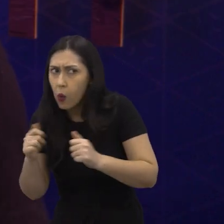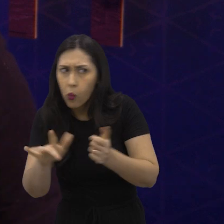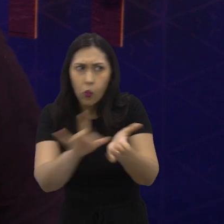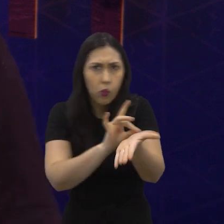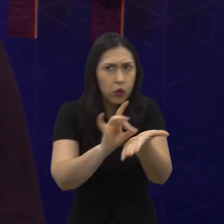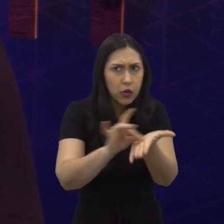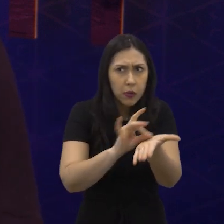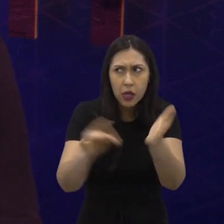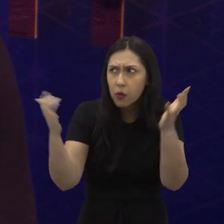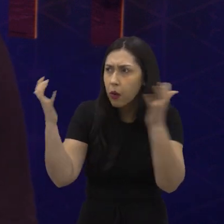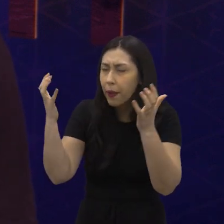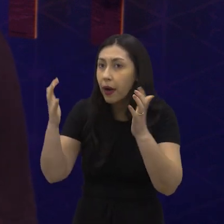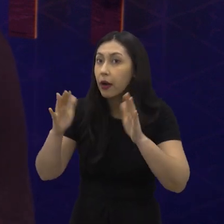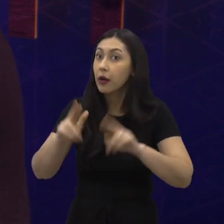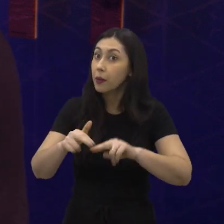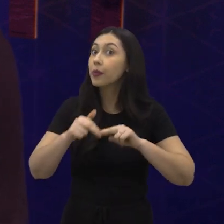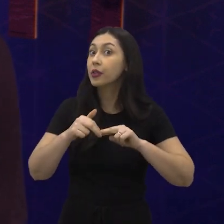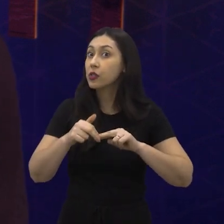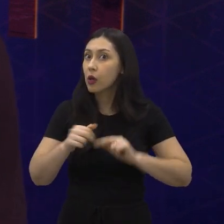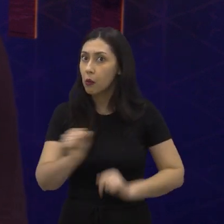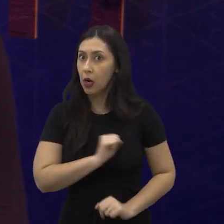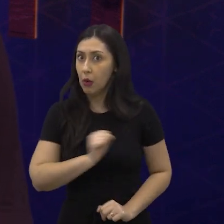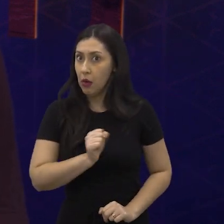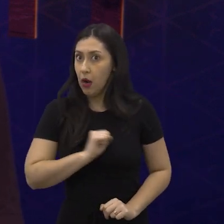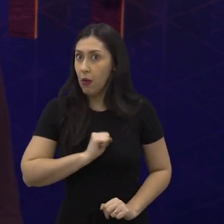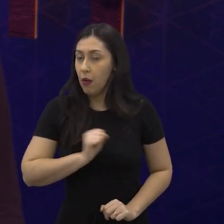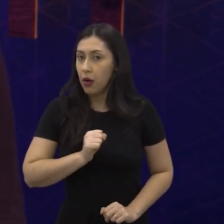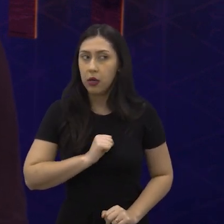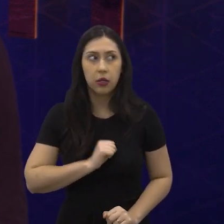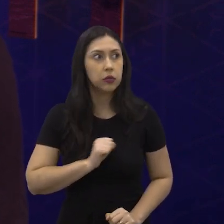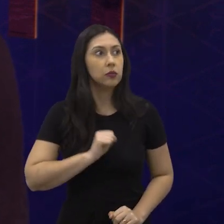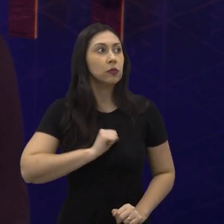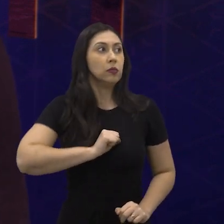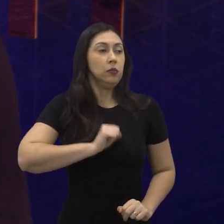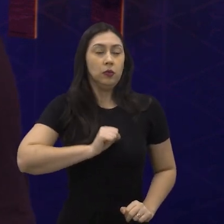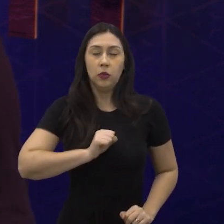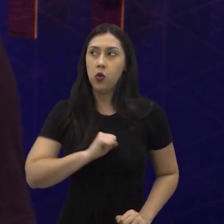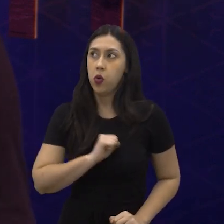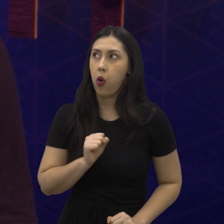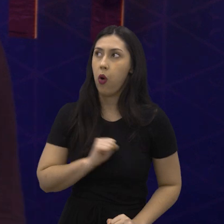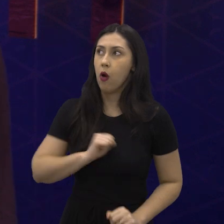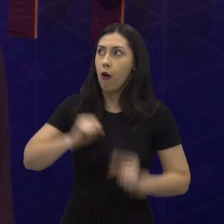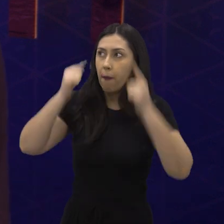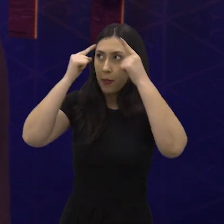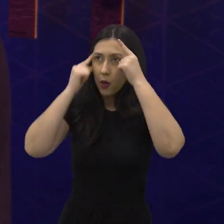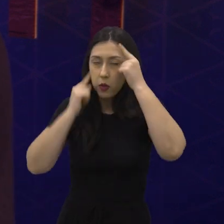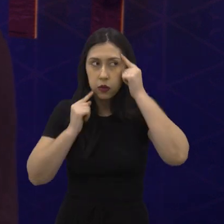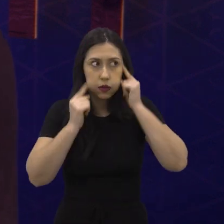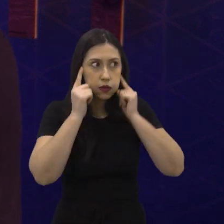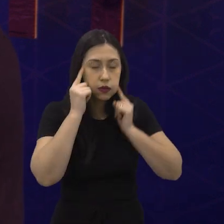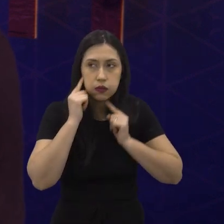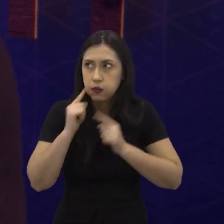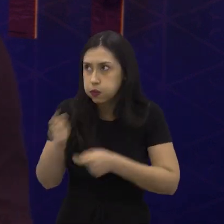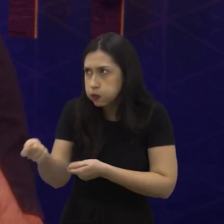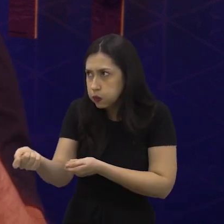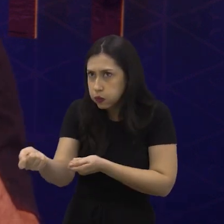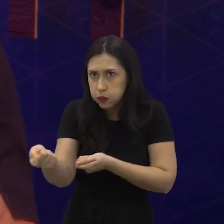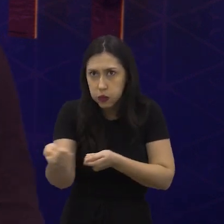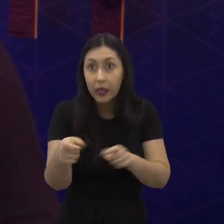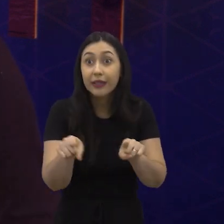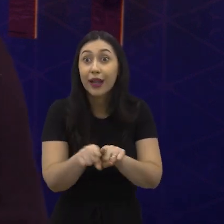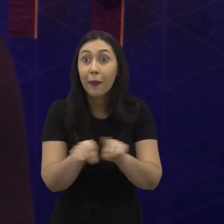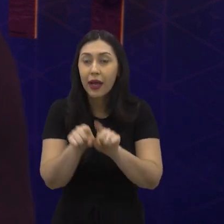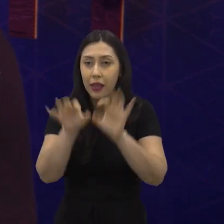Aí, aumento da frequência cardíaca, da respiração, começa a suar, tudo isso, e